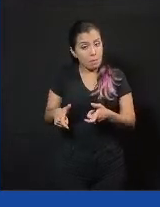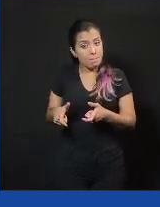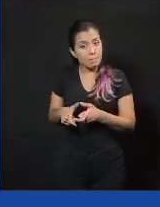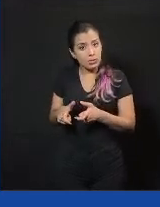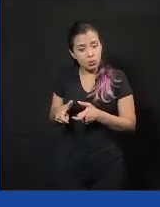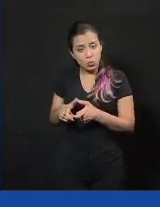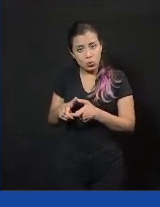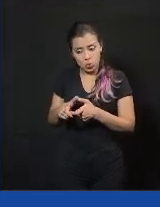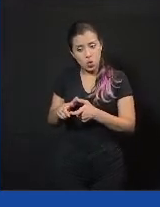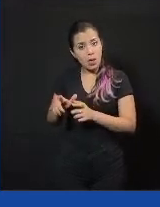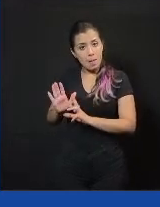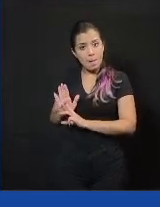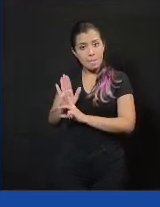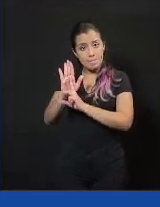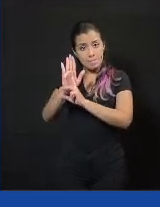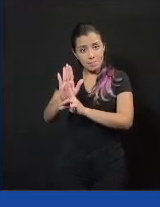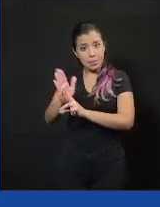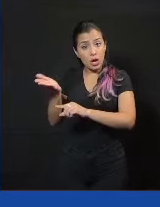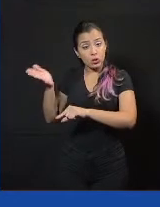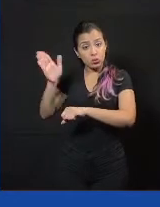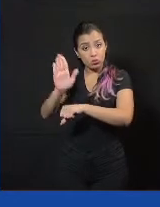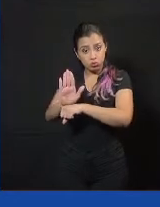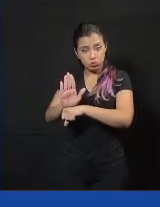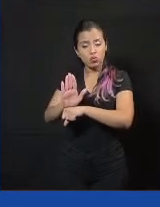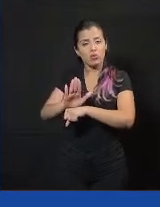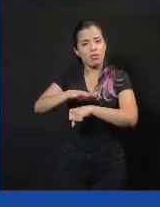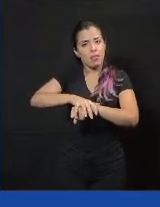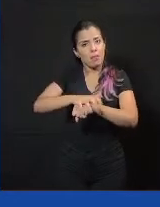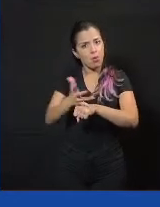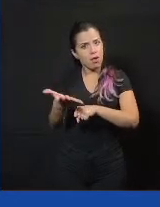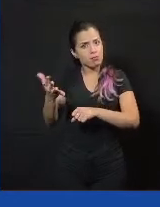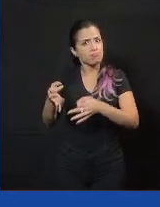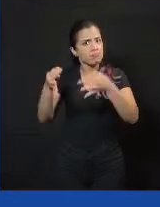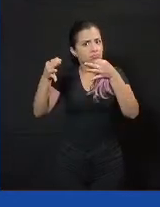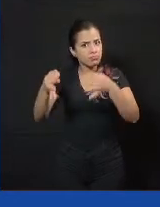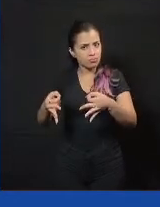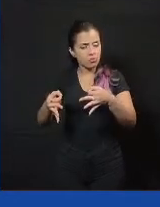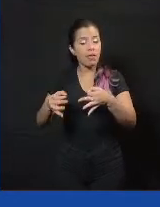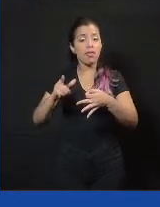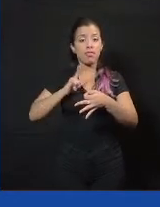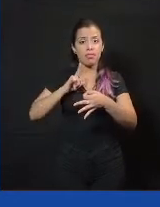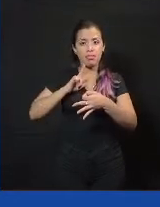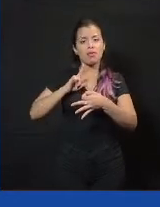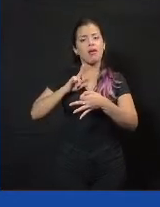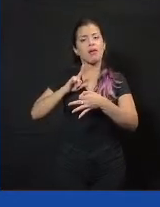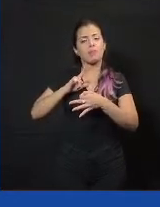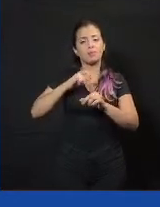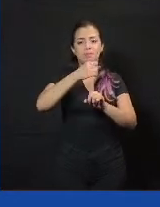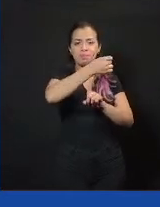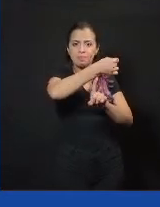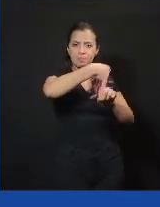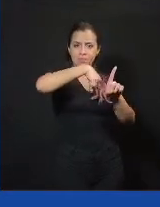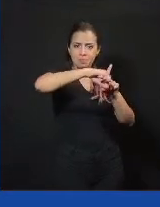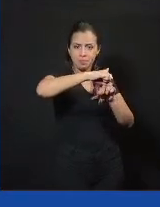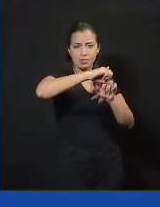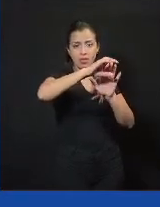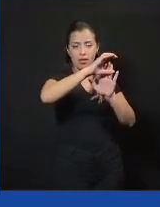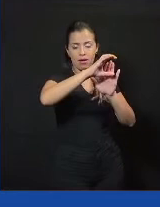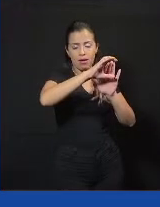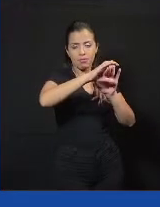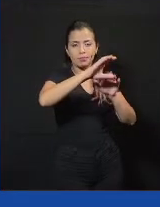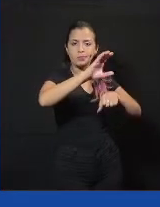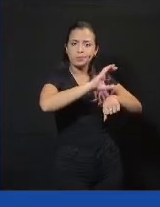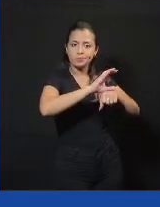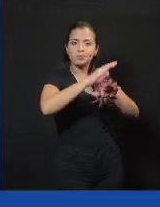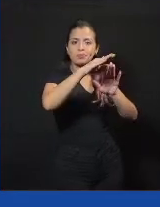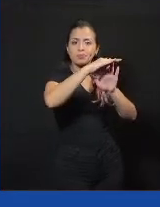subrepresentados, contribuam na consolidação da democracia, na estabilidade social e institucional do país, exige